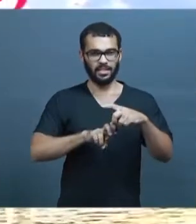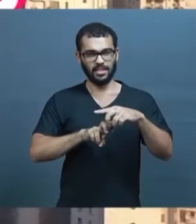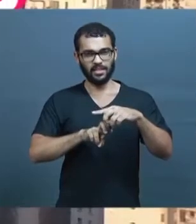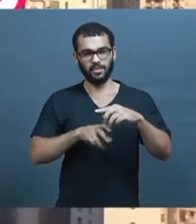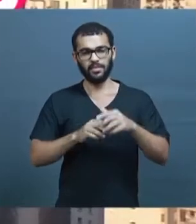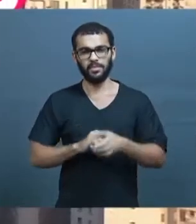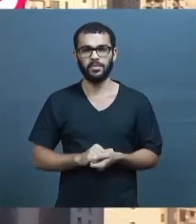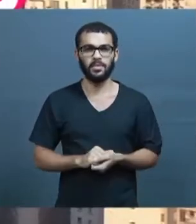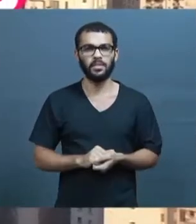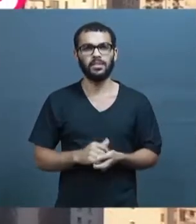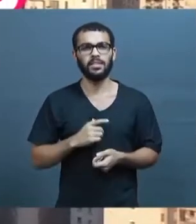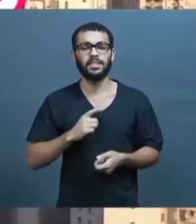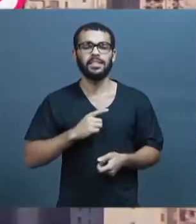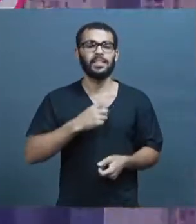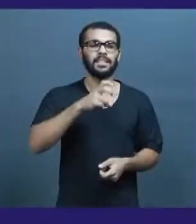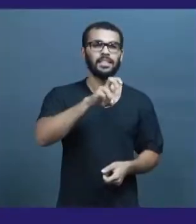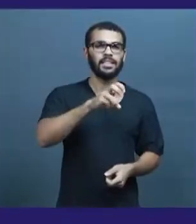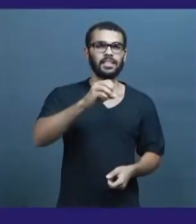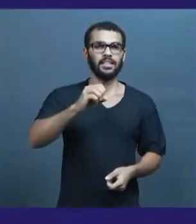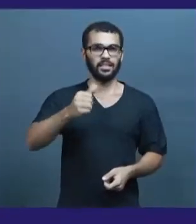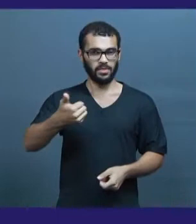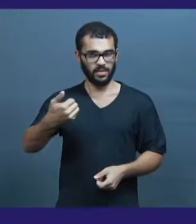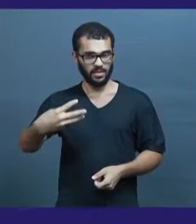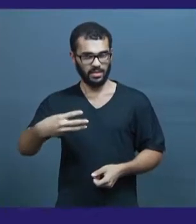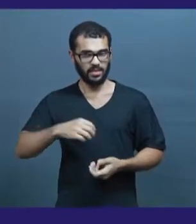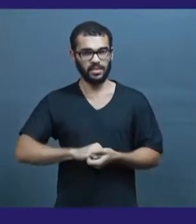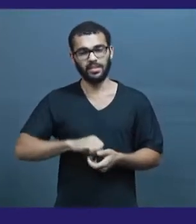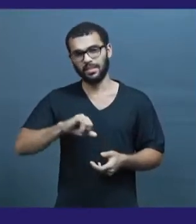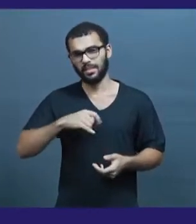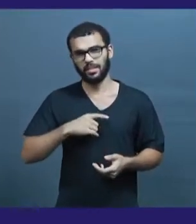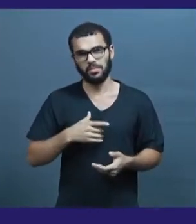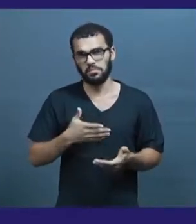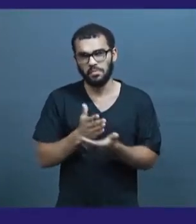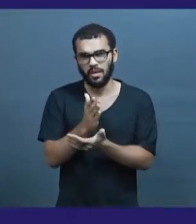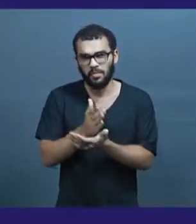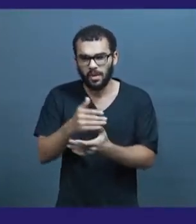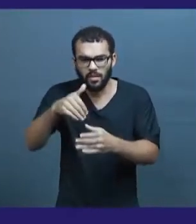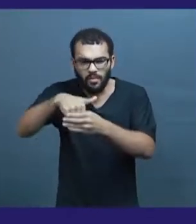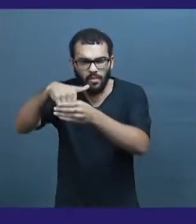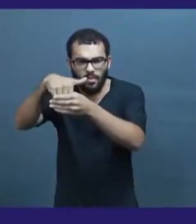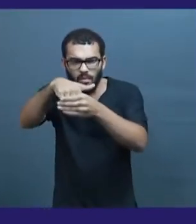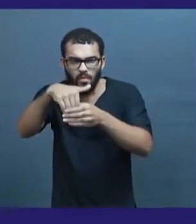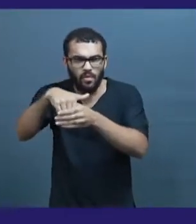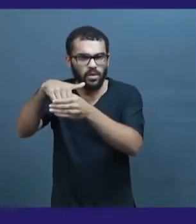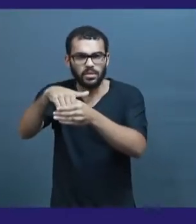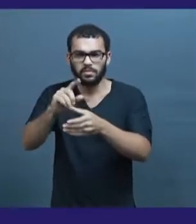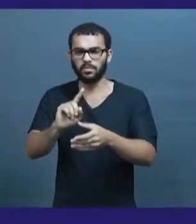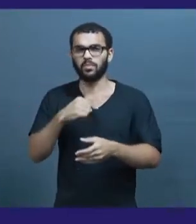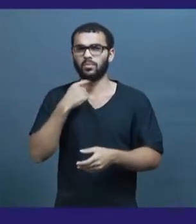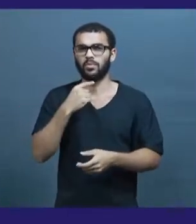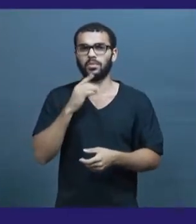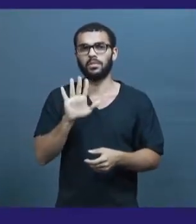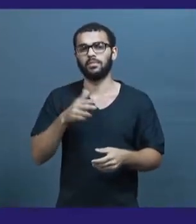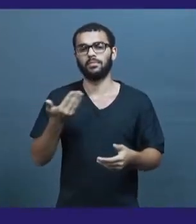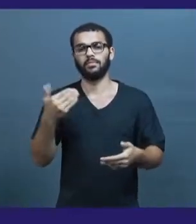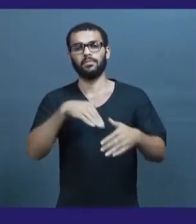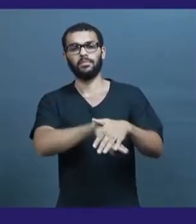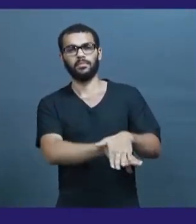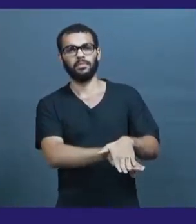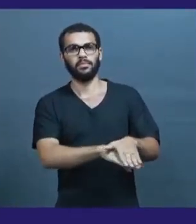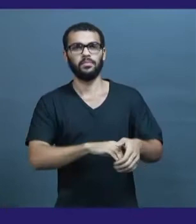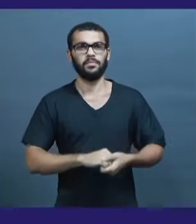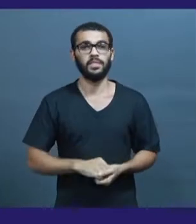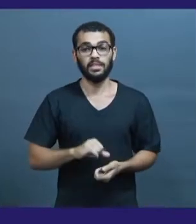por 513 parlamentares. Se a PEC não alcançar o número mínimo necessário de votos, é arquivada. Se for